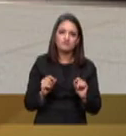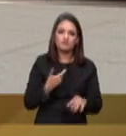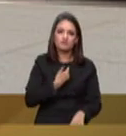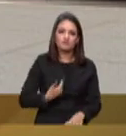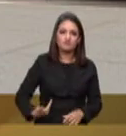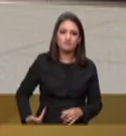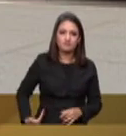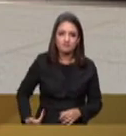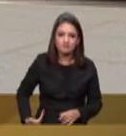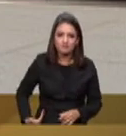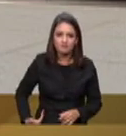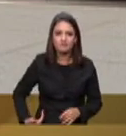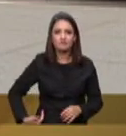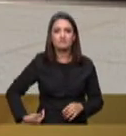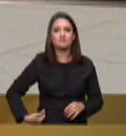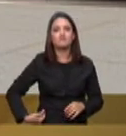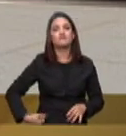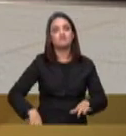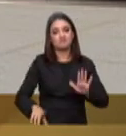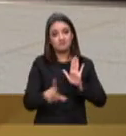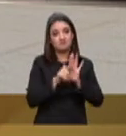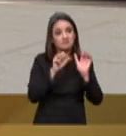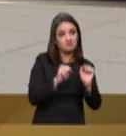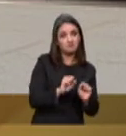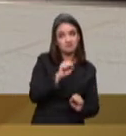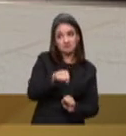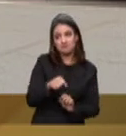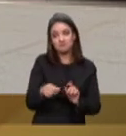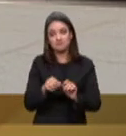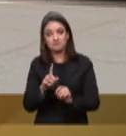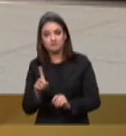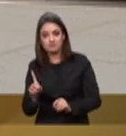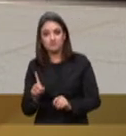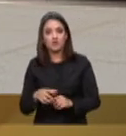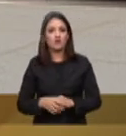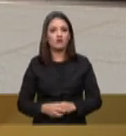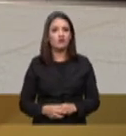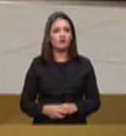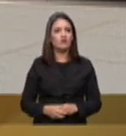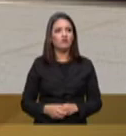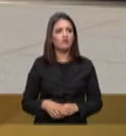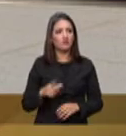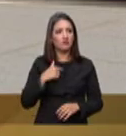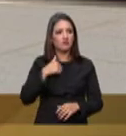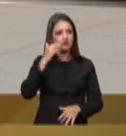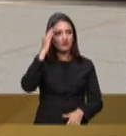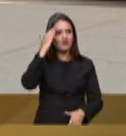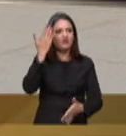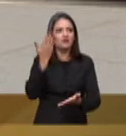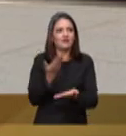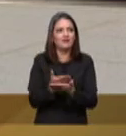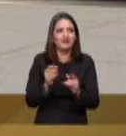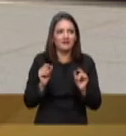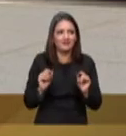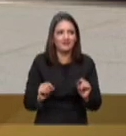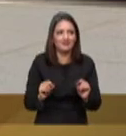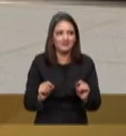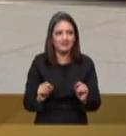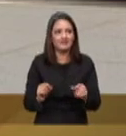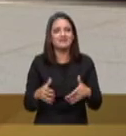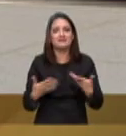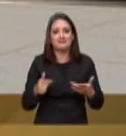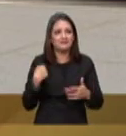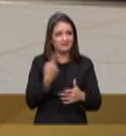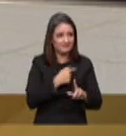do que um governo ou legislador pode ou não fazer. Pois bem, acredito eu que estamos diante de um desses casos em que nossa